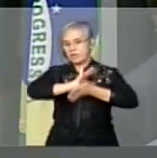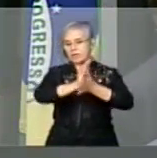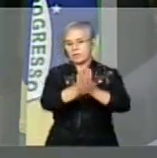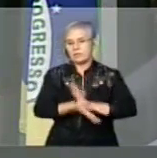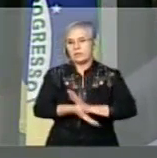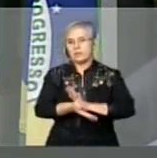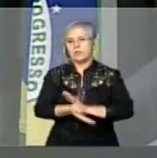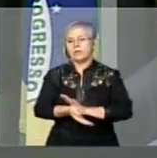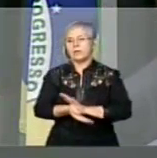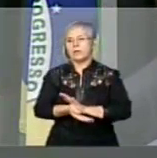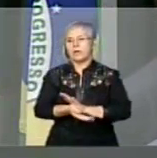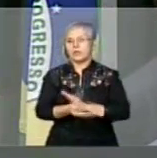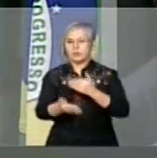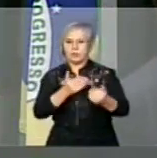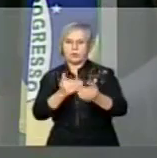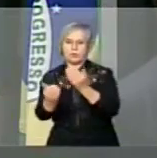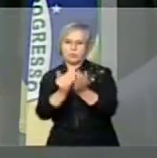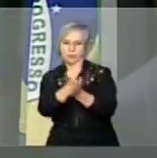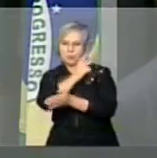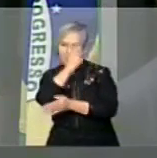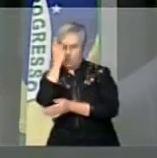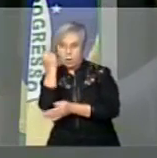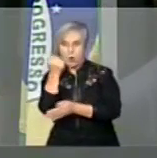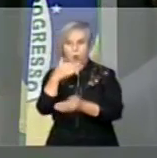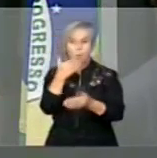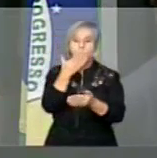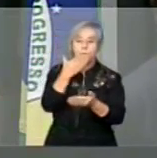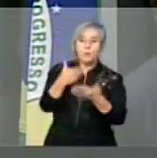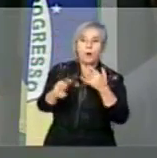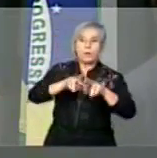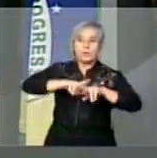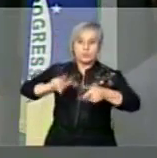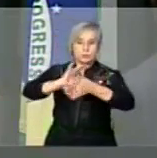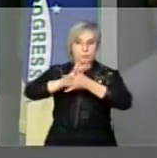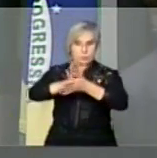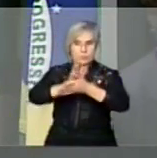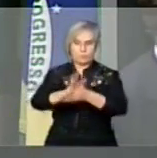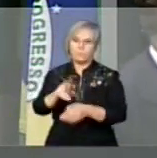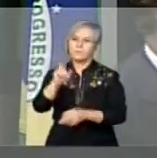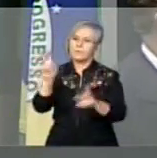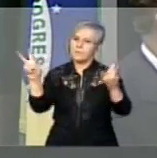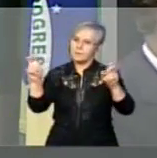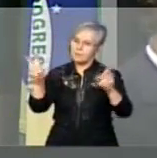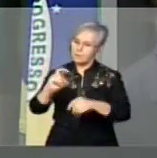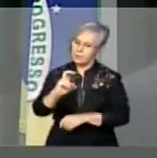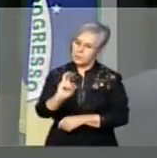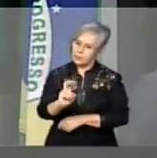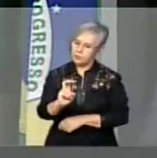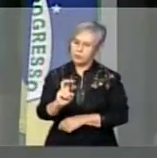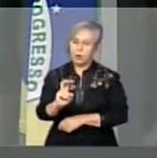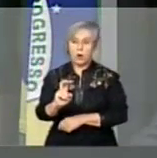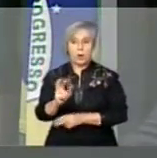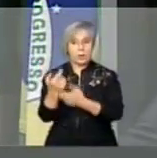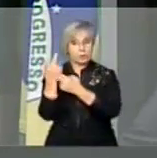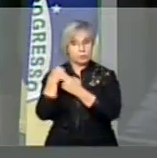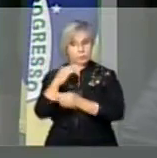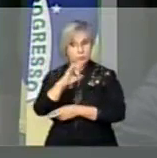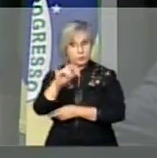que estimulem outras formas de discriminação. O capítulo 5º trata da responsabilidade civil da